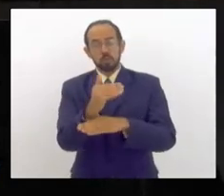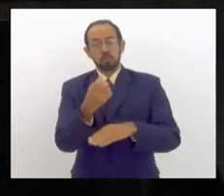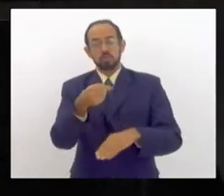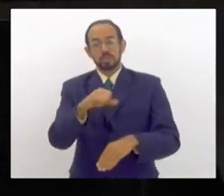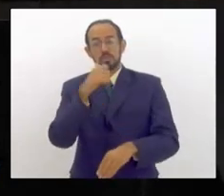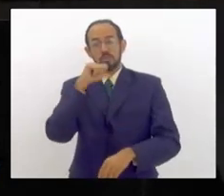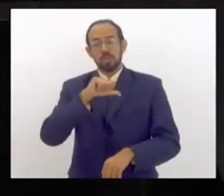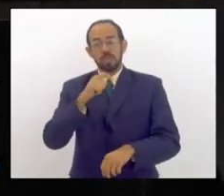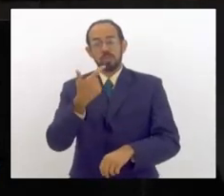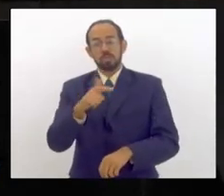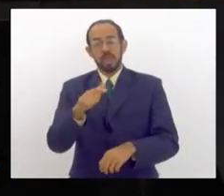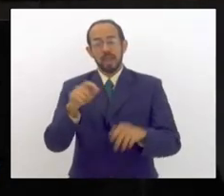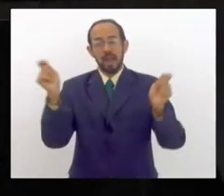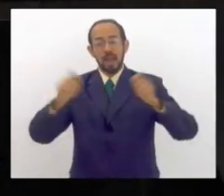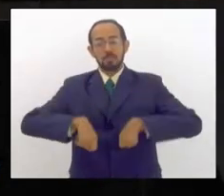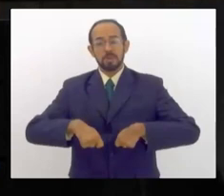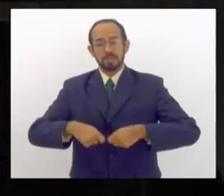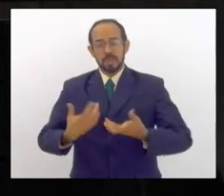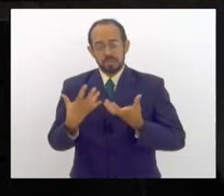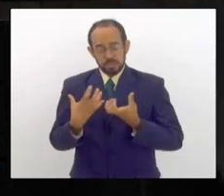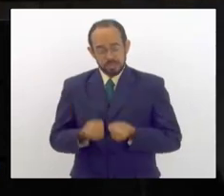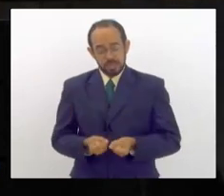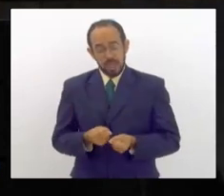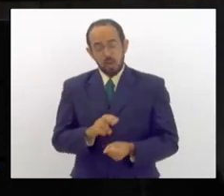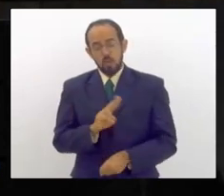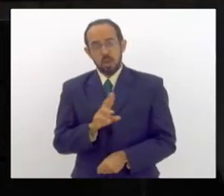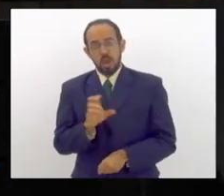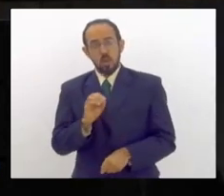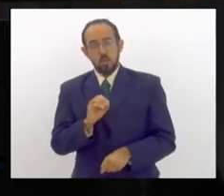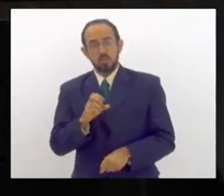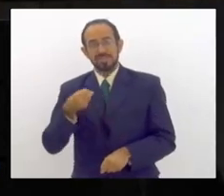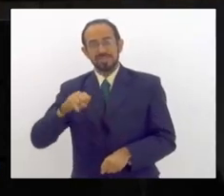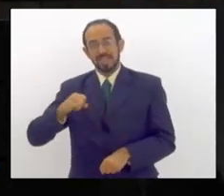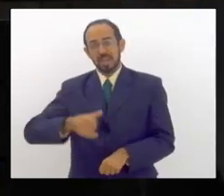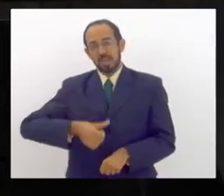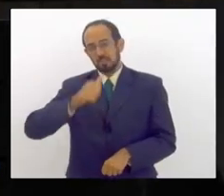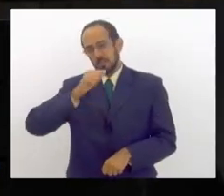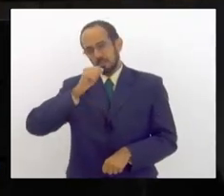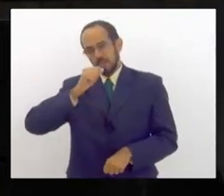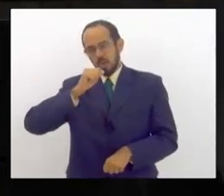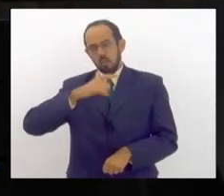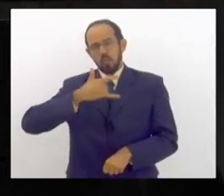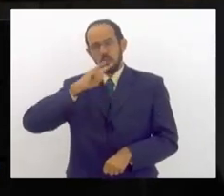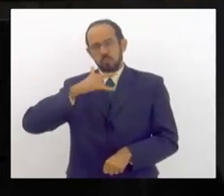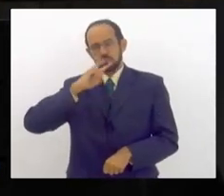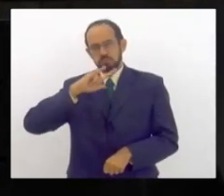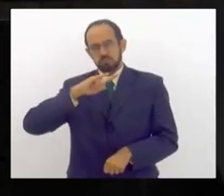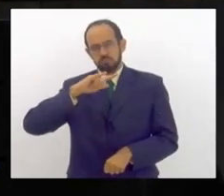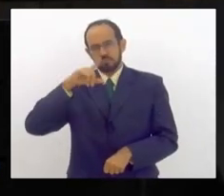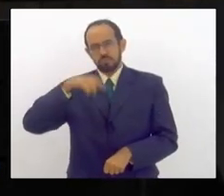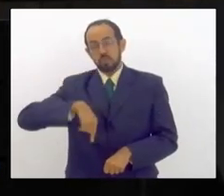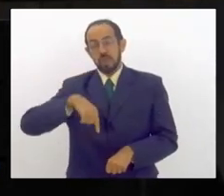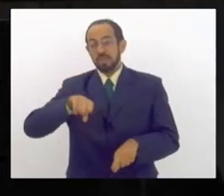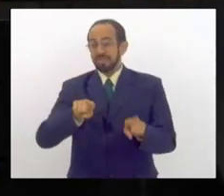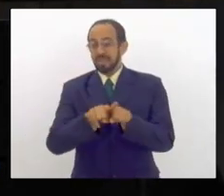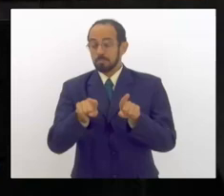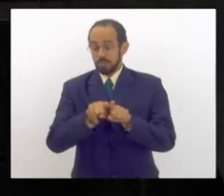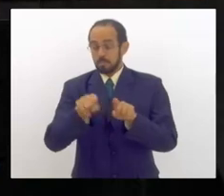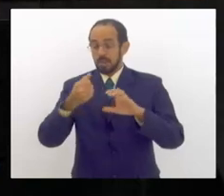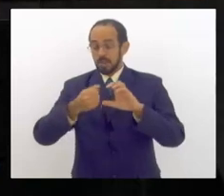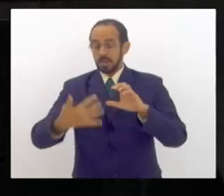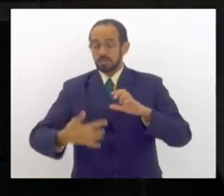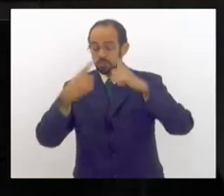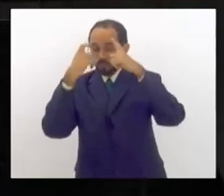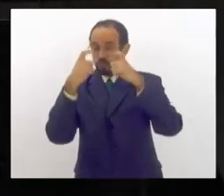incapaz de consentir por causa do consumo de álcool. Isso também é caracterizado violência, abuso